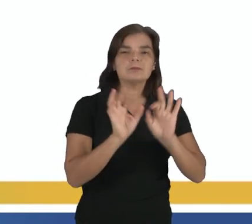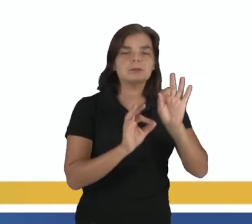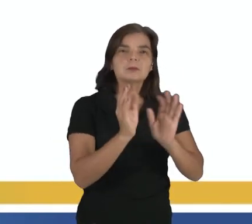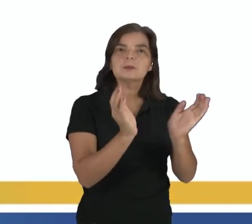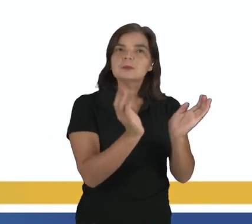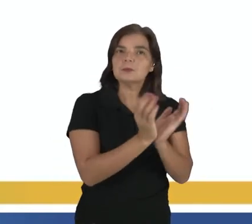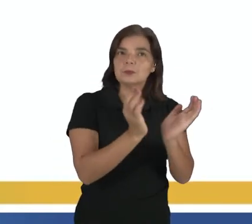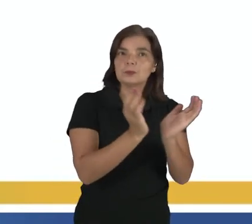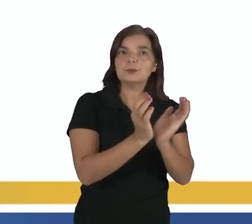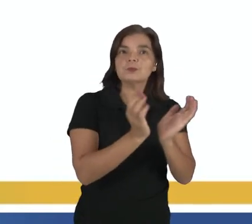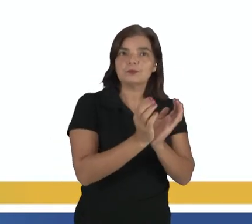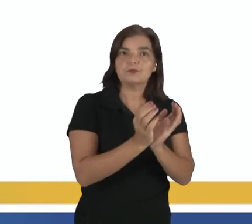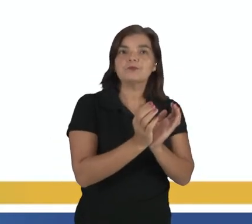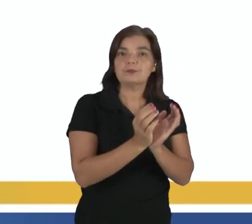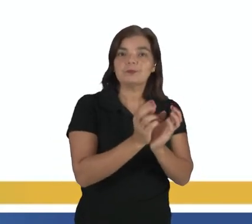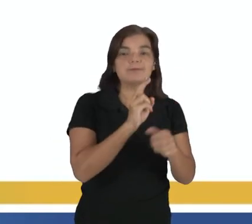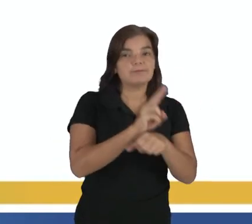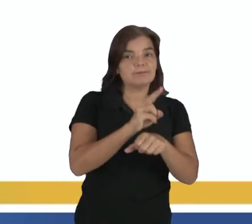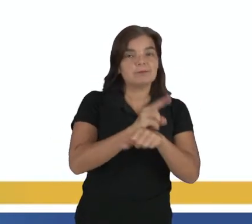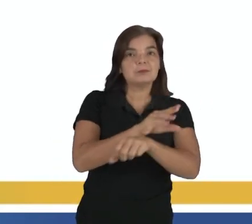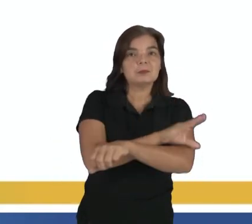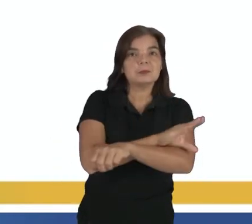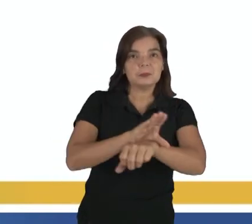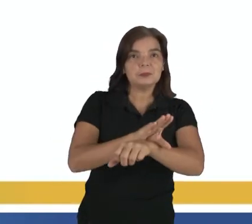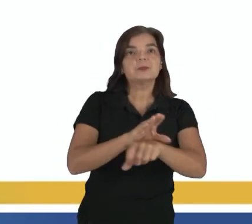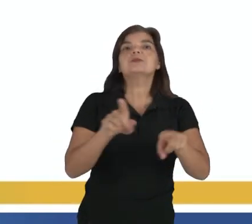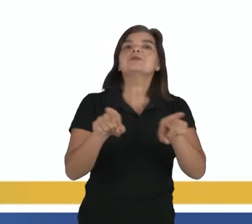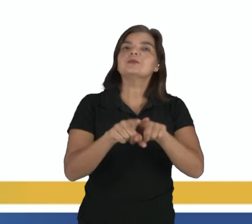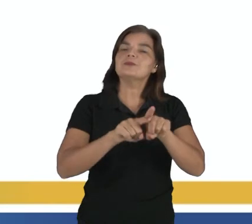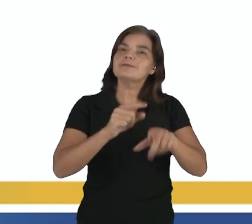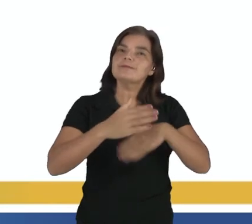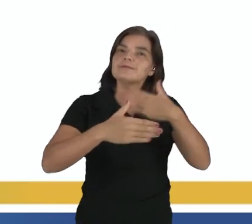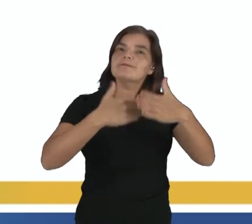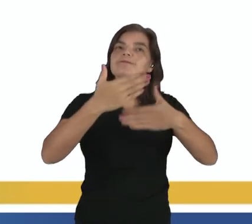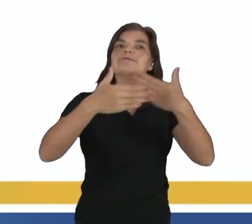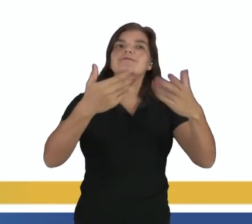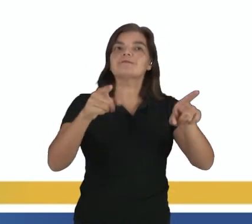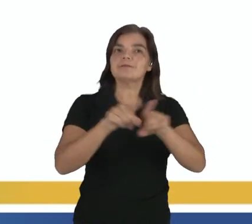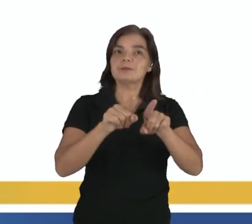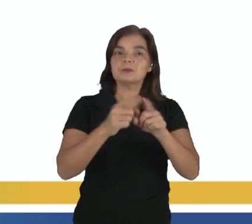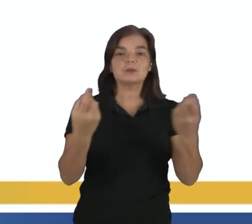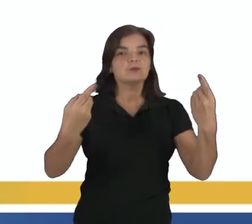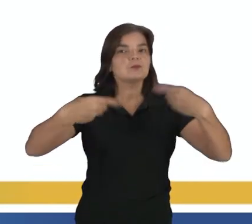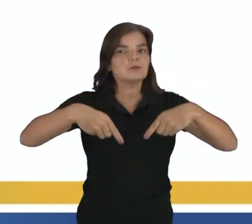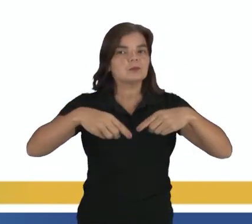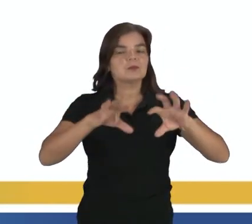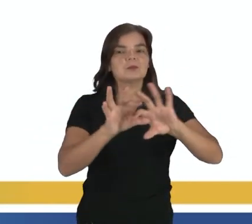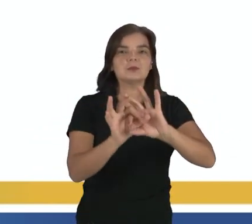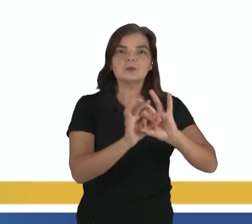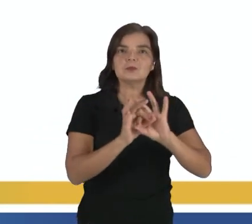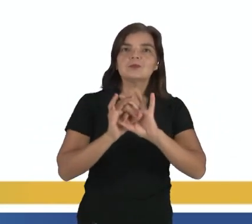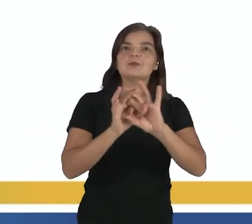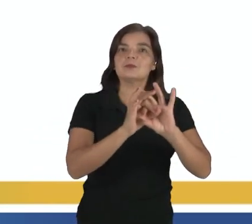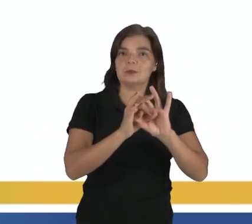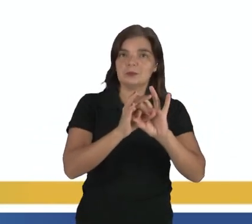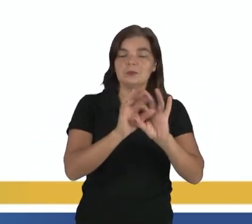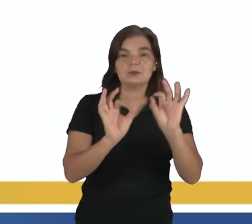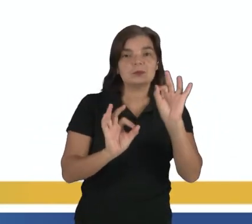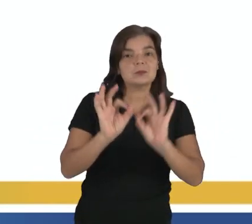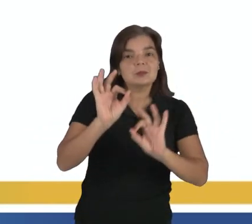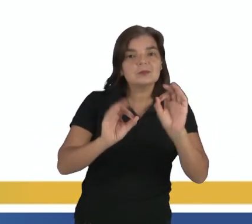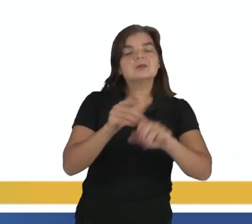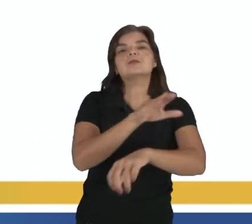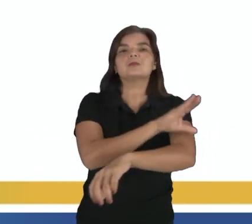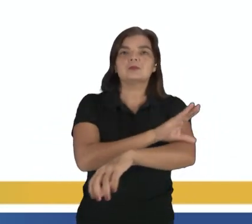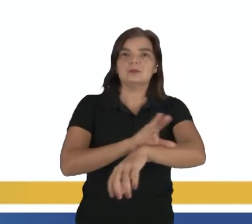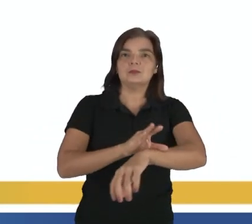B: criando grupos de proteção à cultura e desenvolvendo ações que combatem a